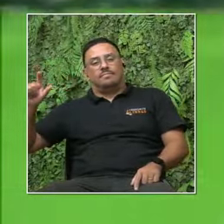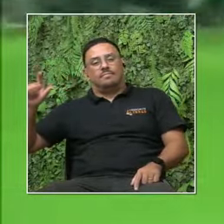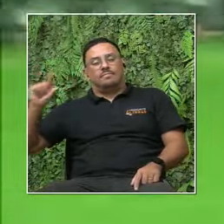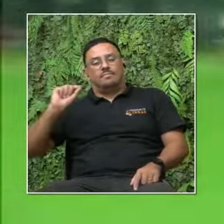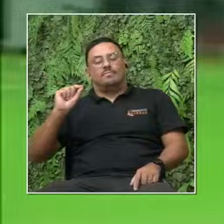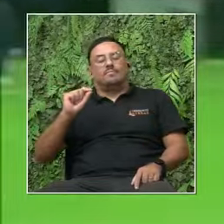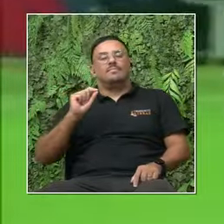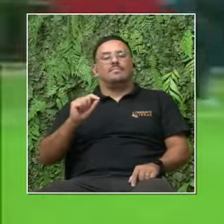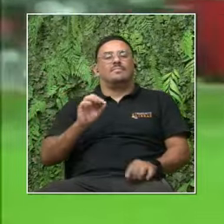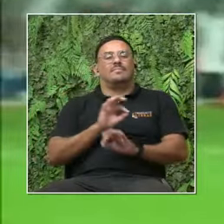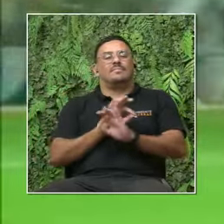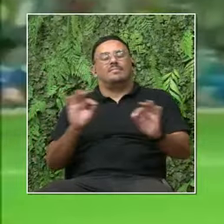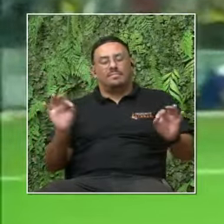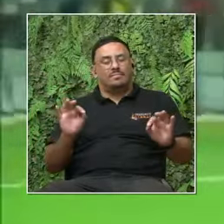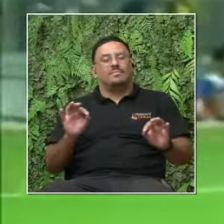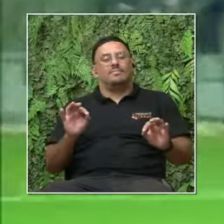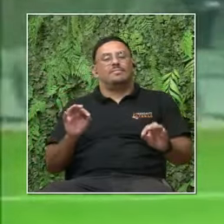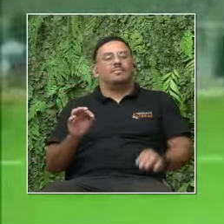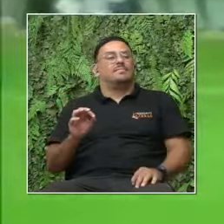ralinho